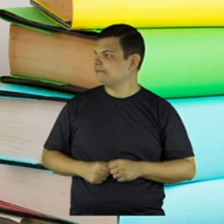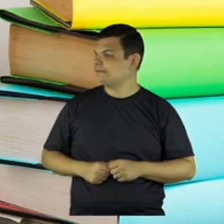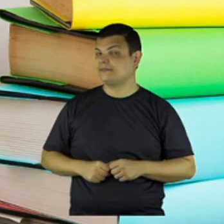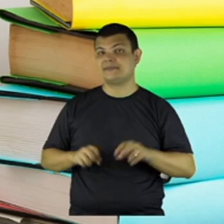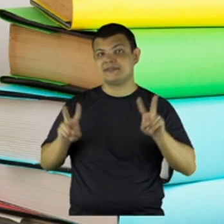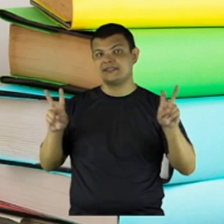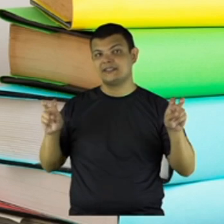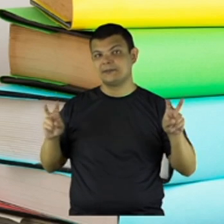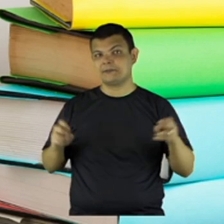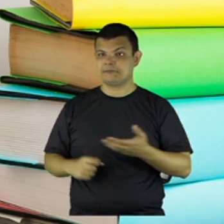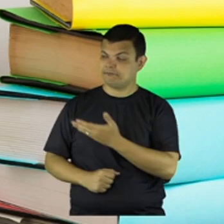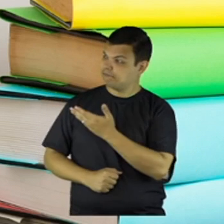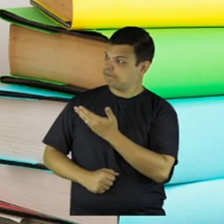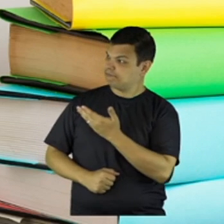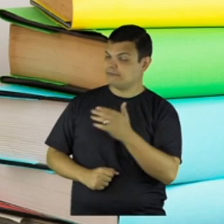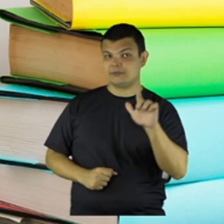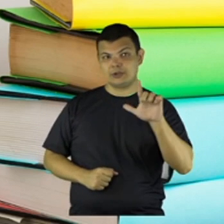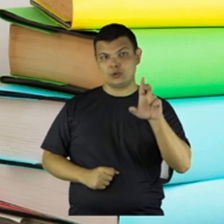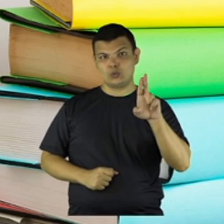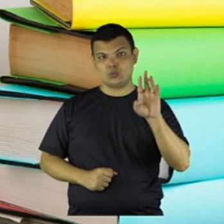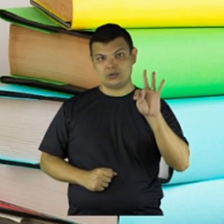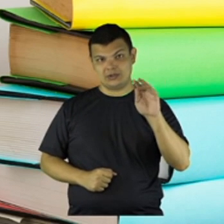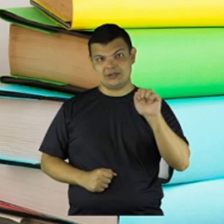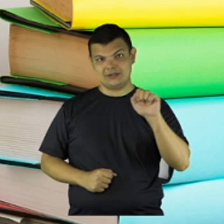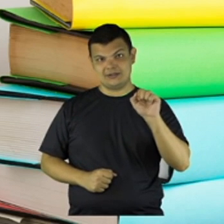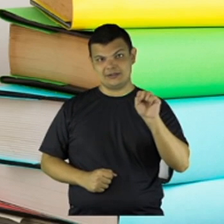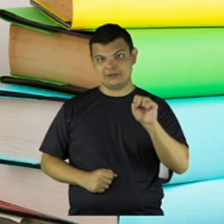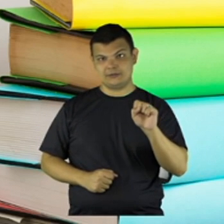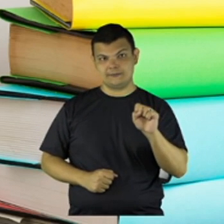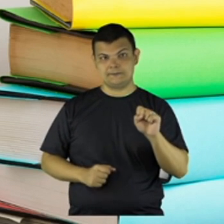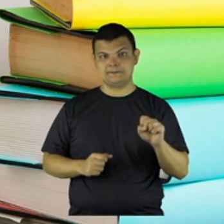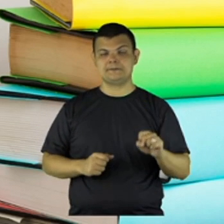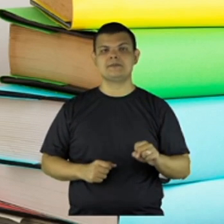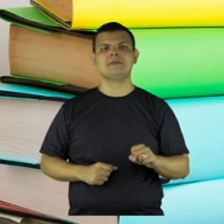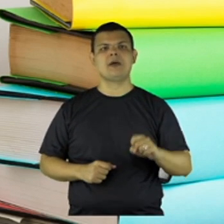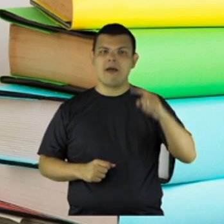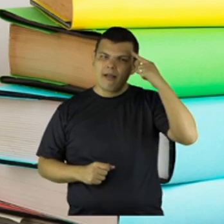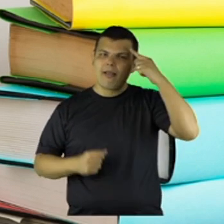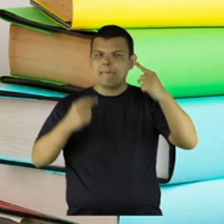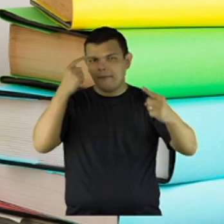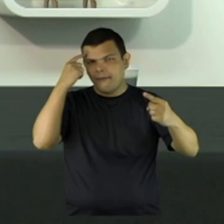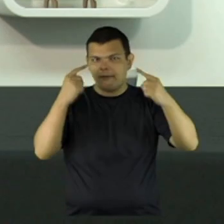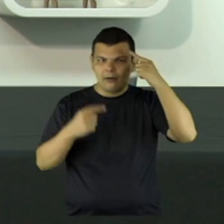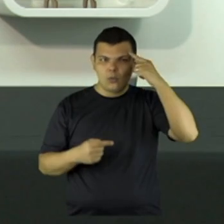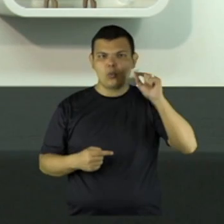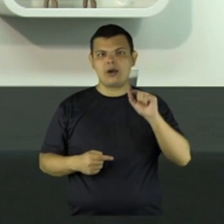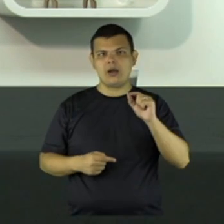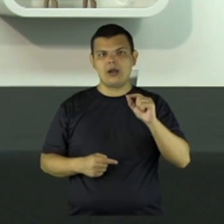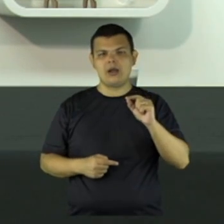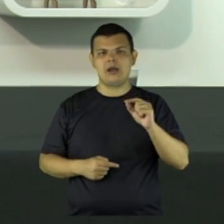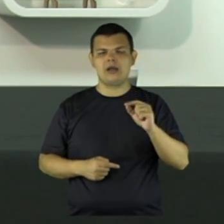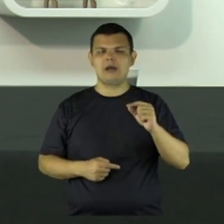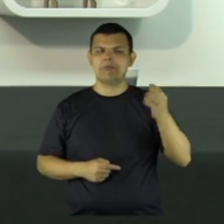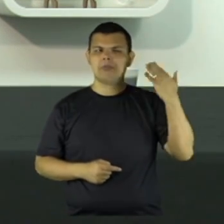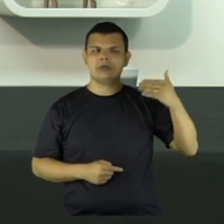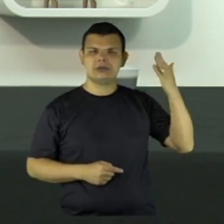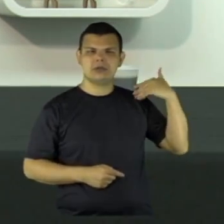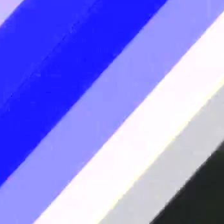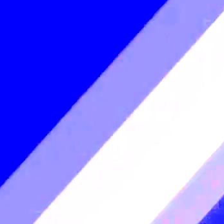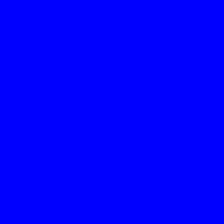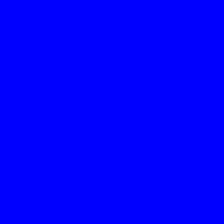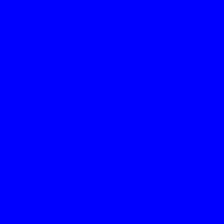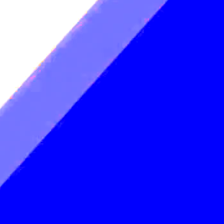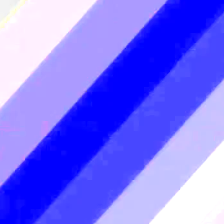Nosso tema, lutas. Vamos relembrar lá do segundo ciclo o que são